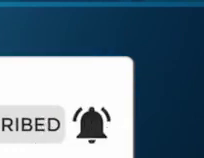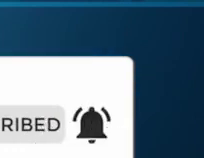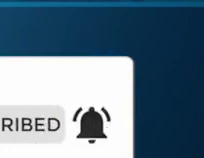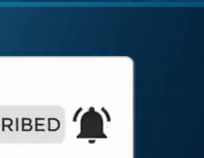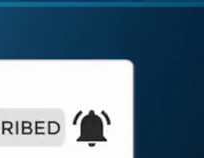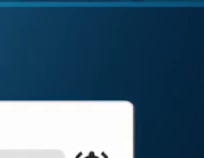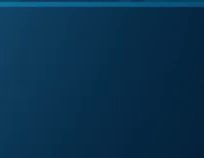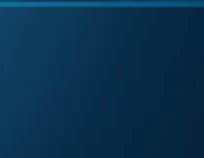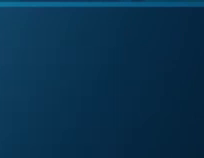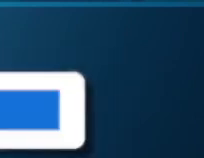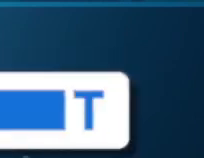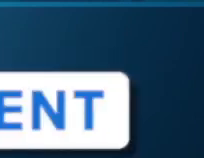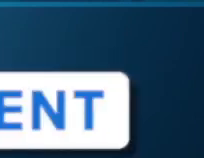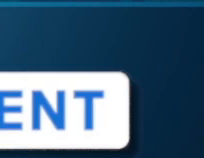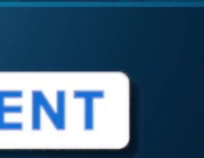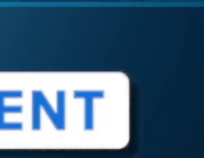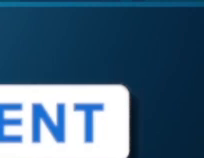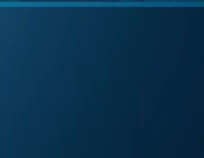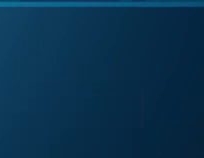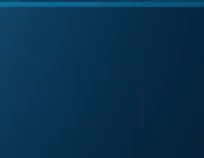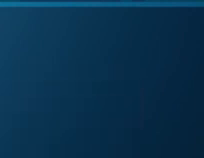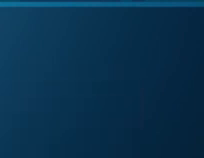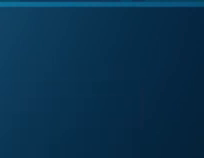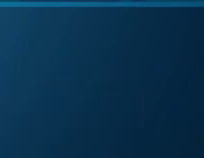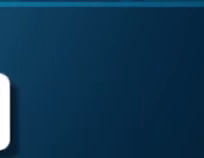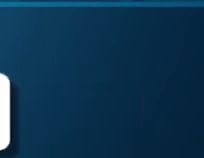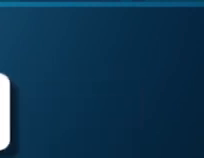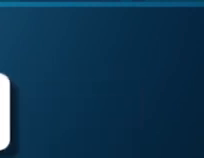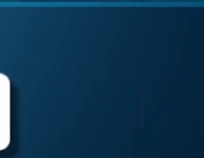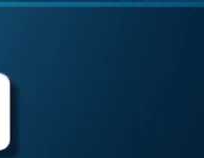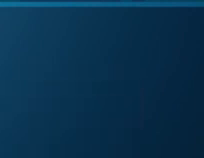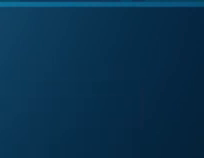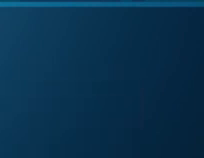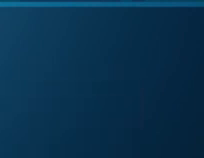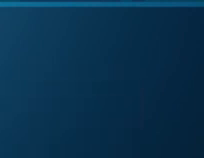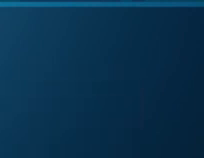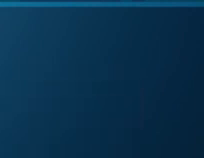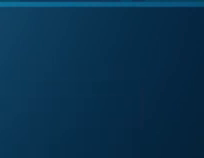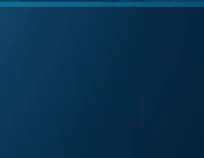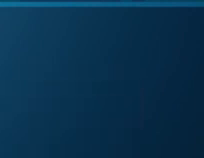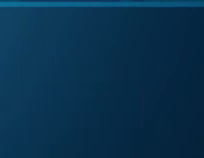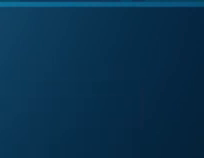botão notificação. Fó comentário, não faz tutan, va media social, Siraceluk.